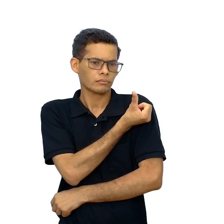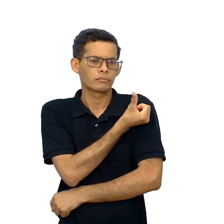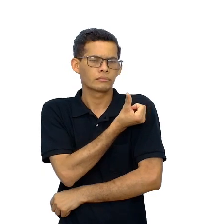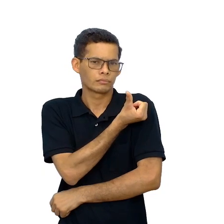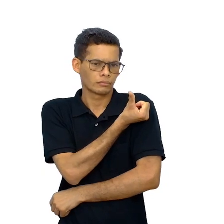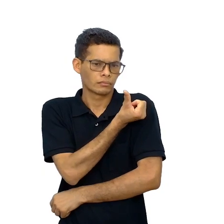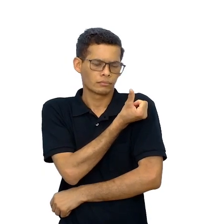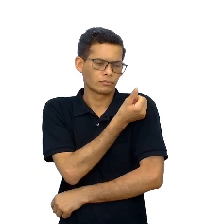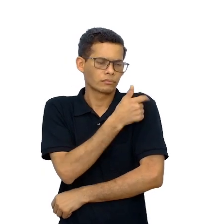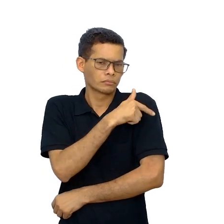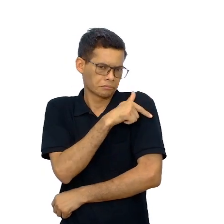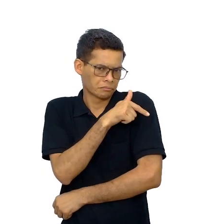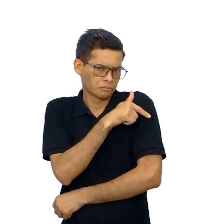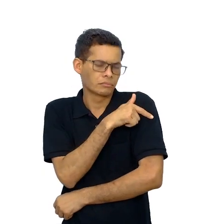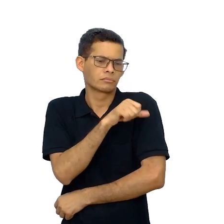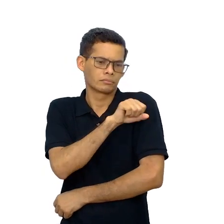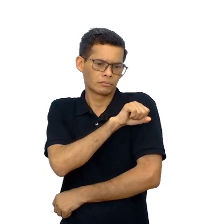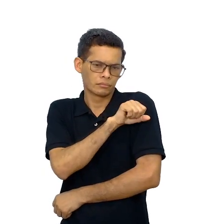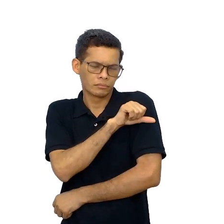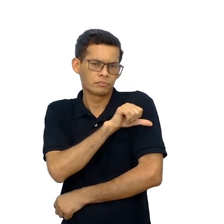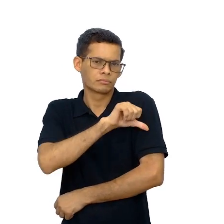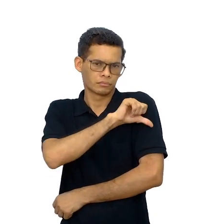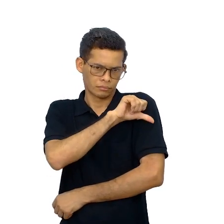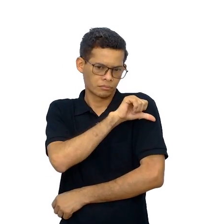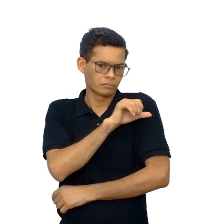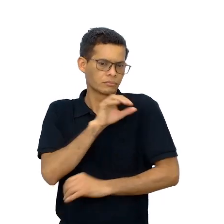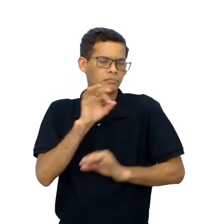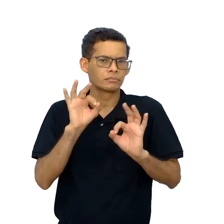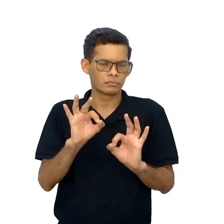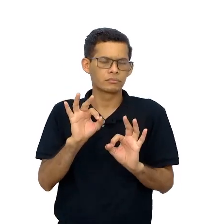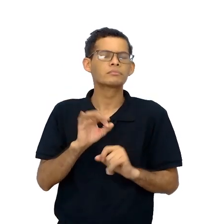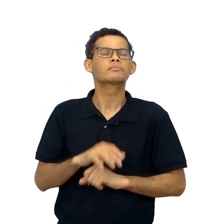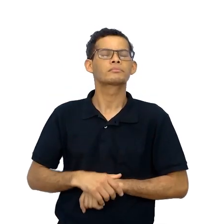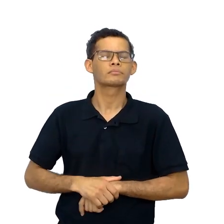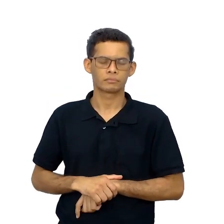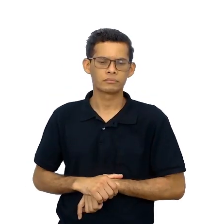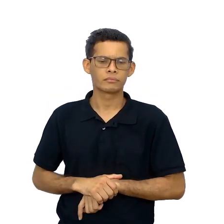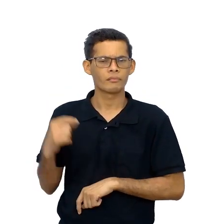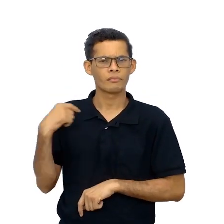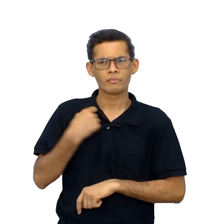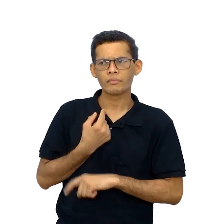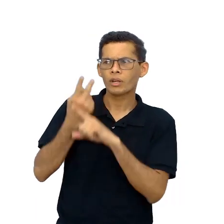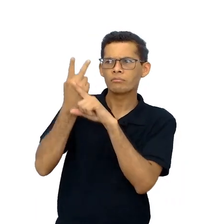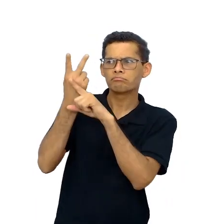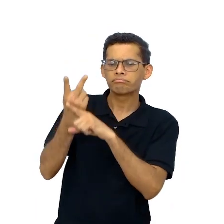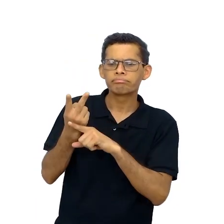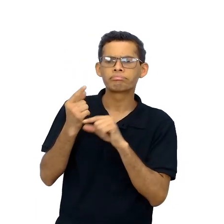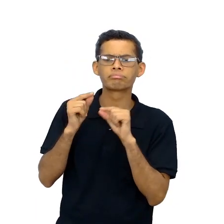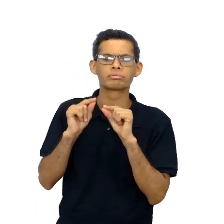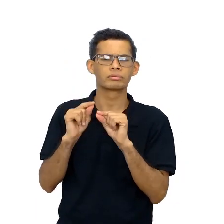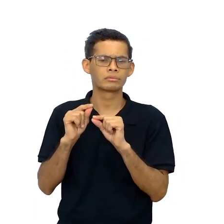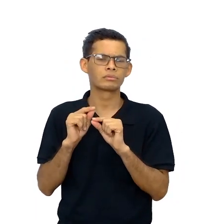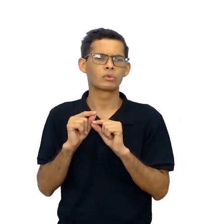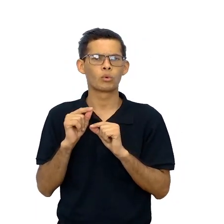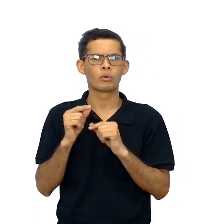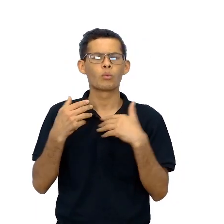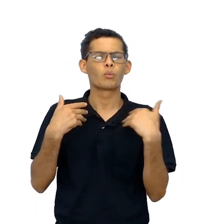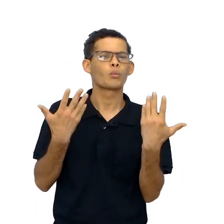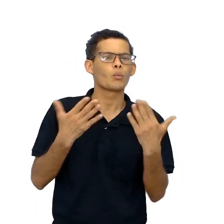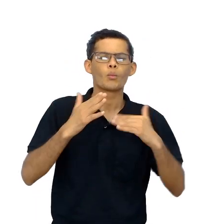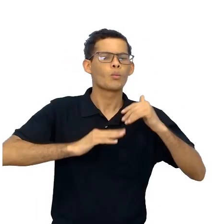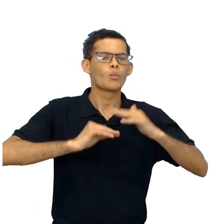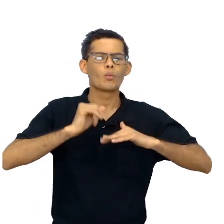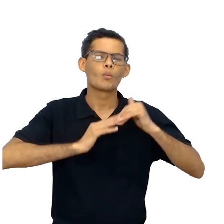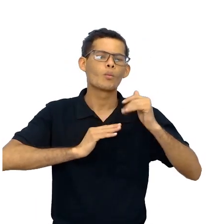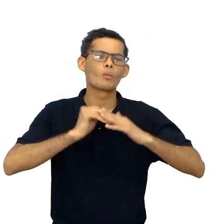uma do sétimo, uma do oitavo, uma do nono, né? Nós buscamos aqui qual habilidade que